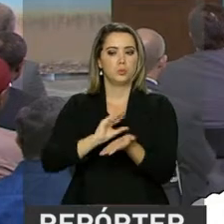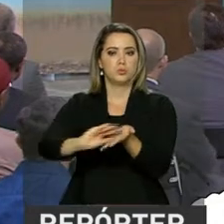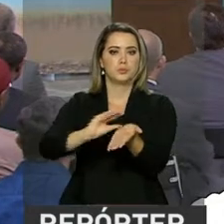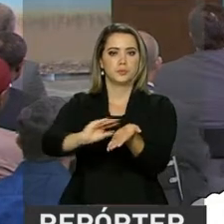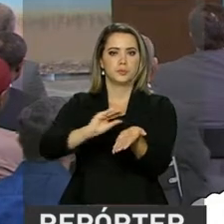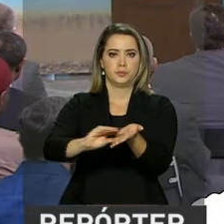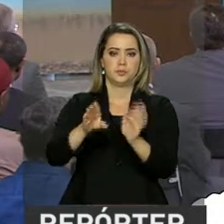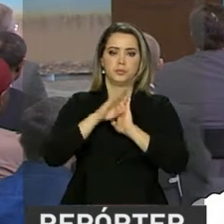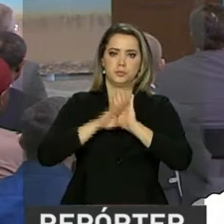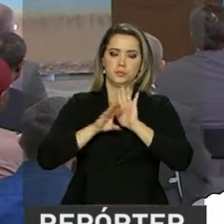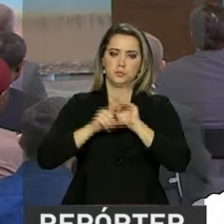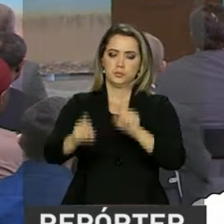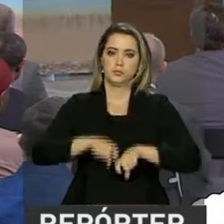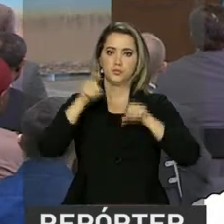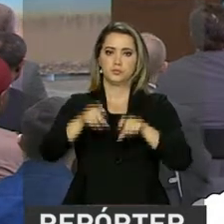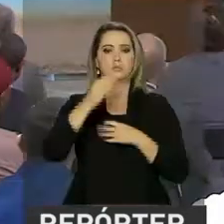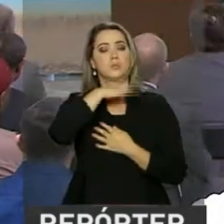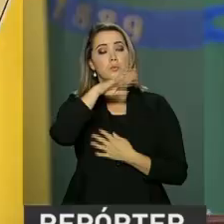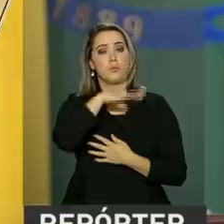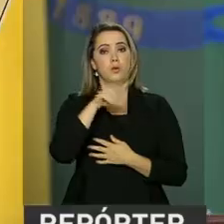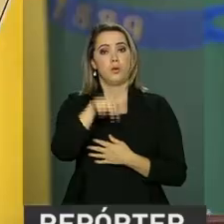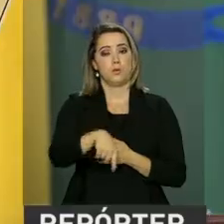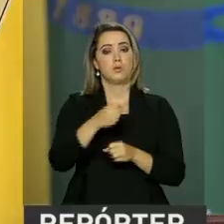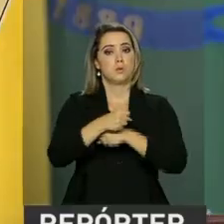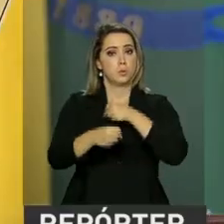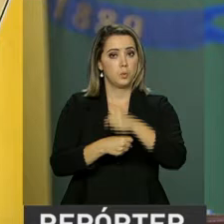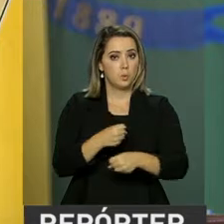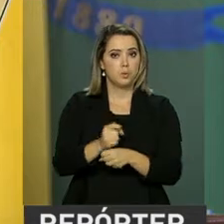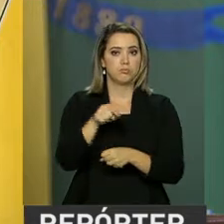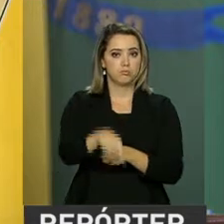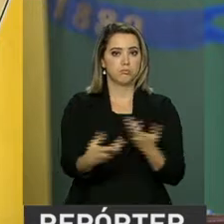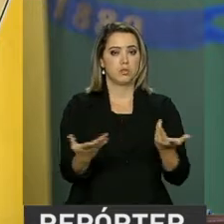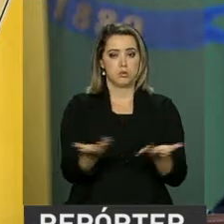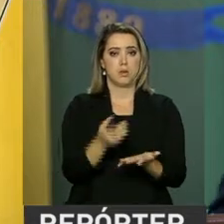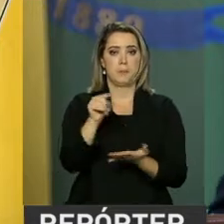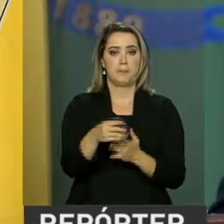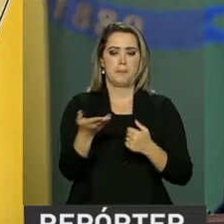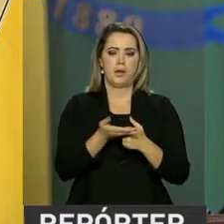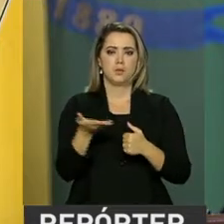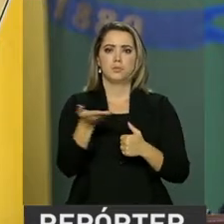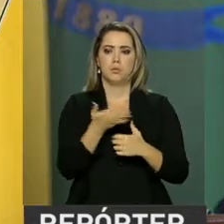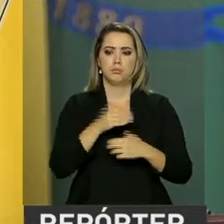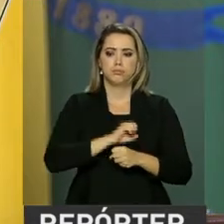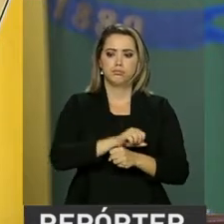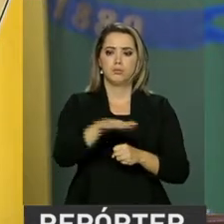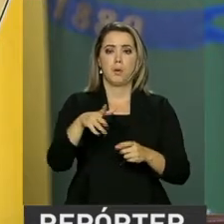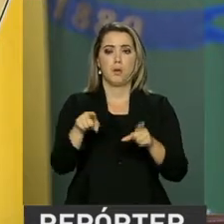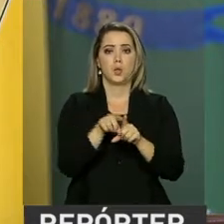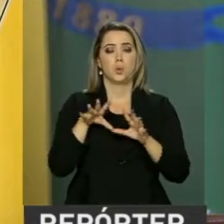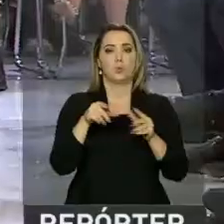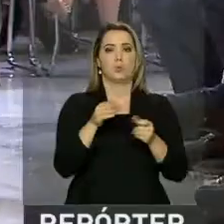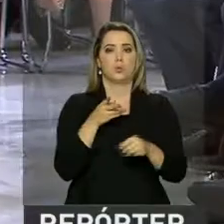Plano Agrícola e Pecuário 2017-2018. Médios e grandes produtores poderão acessar crédito